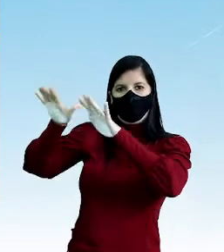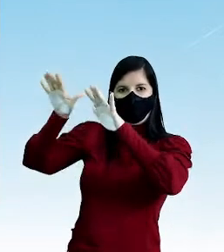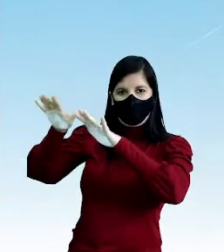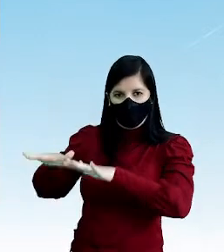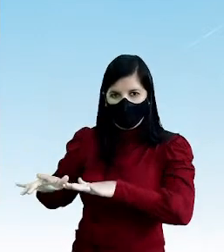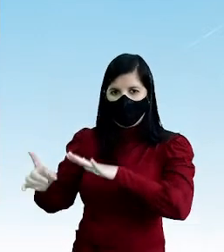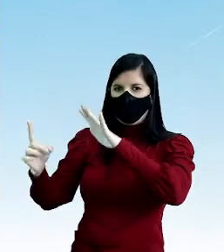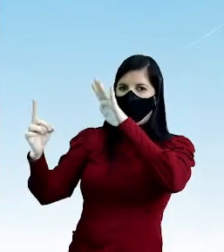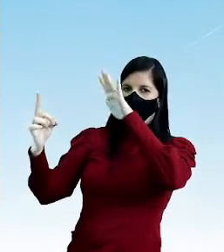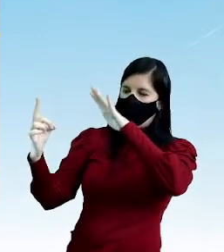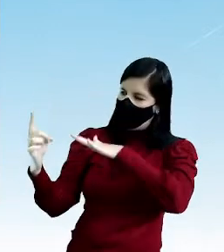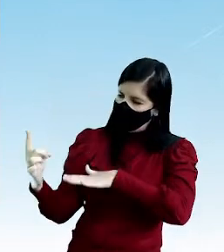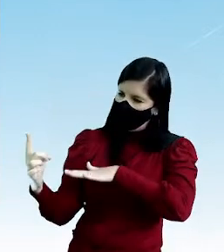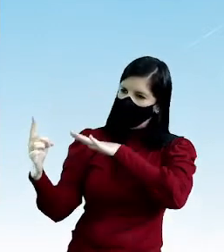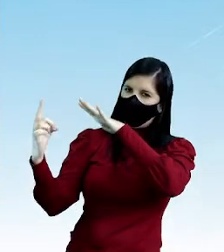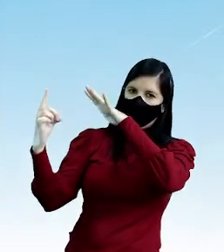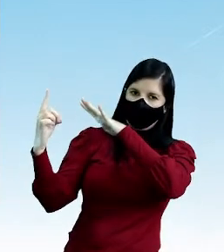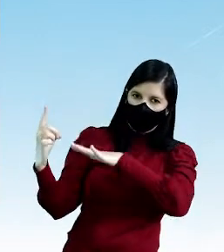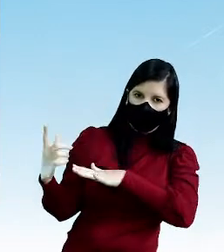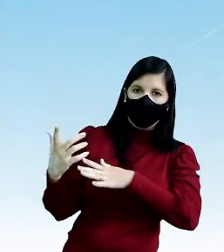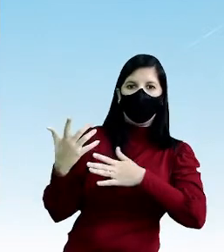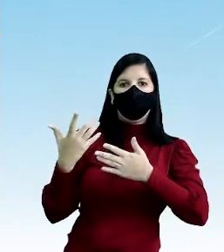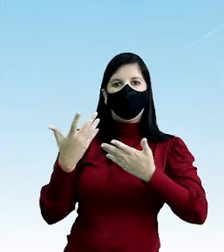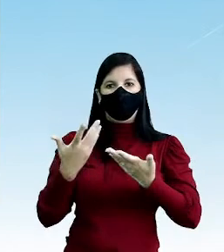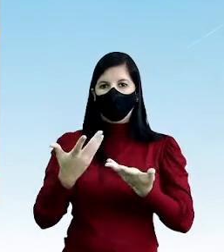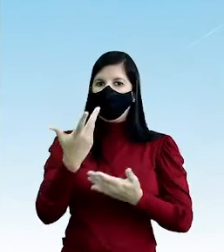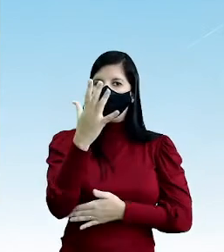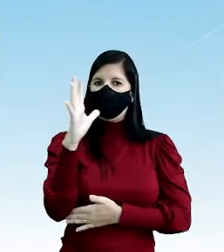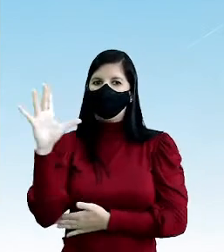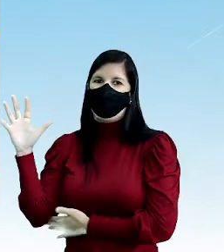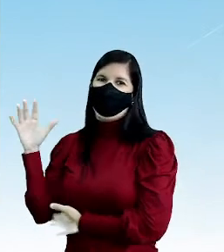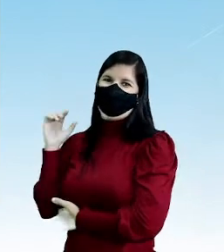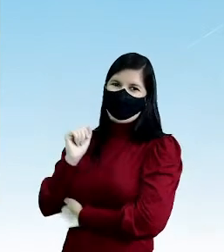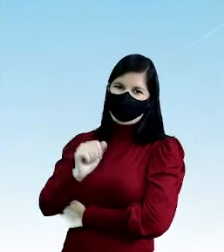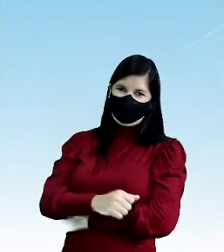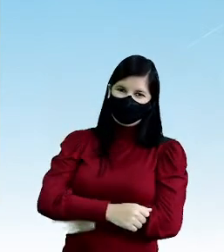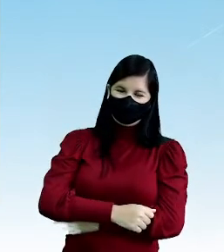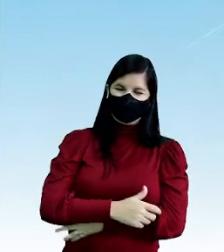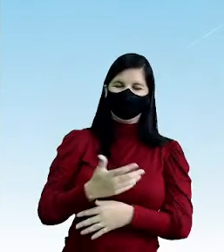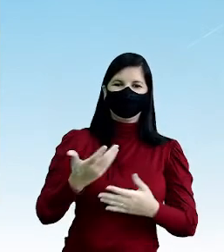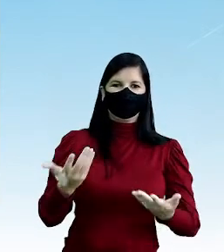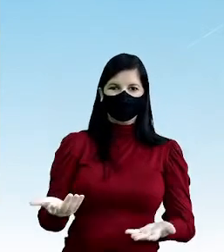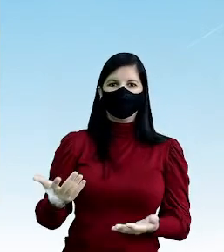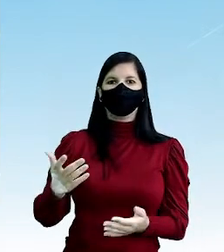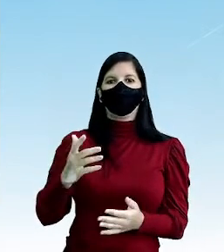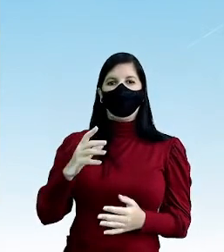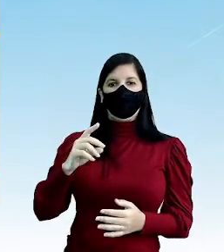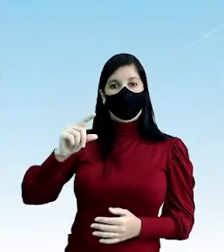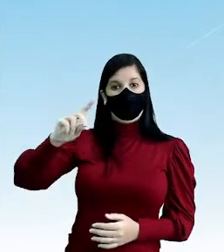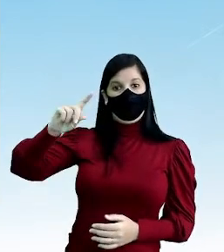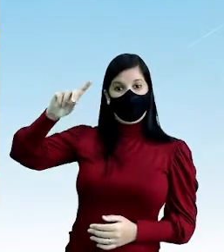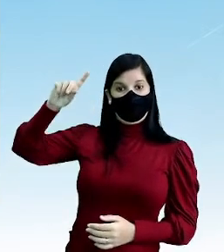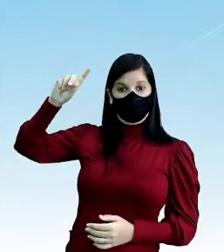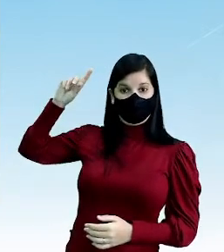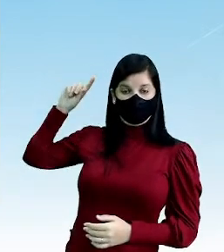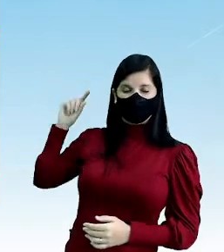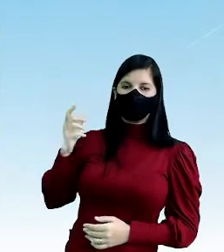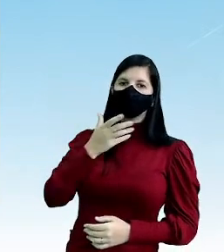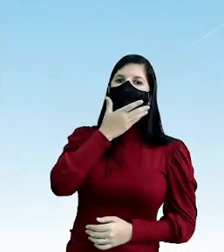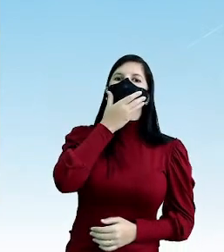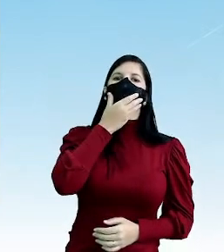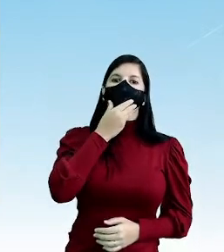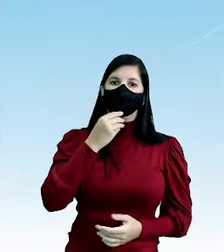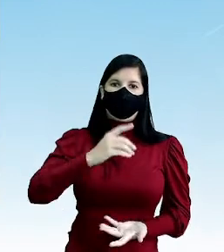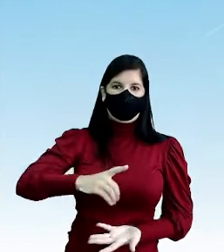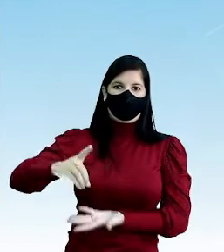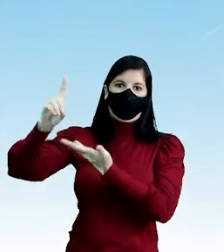para adorar, né, seus deuses e a natureza. E lembrando que na era primitiva, os homens eram